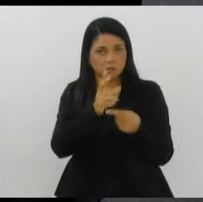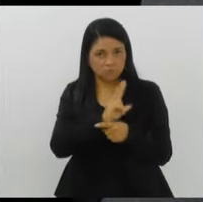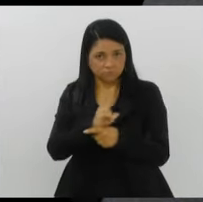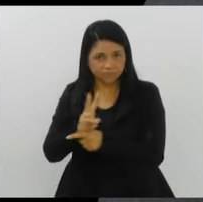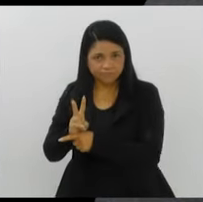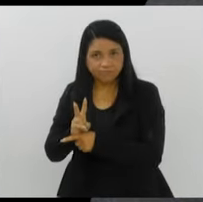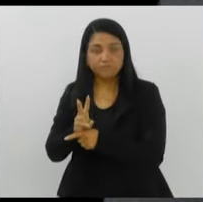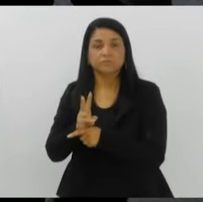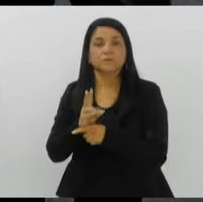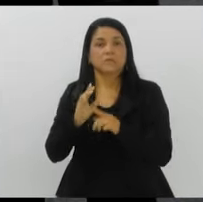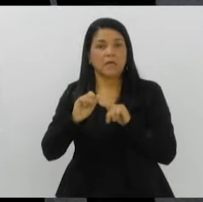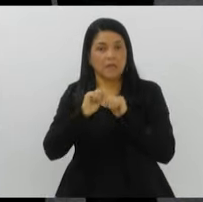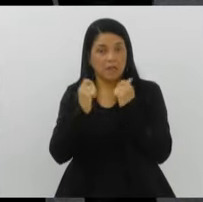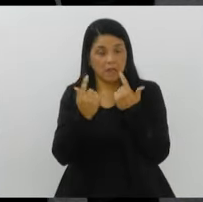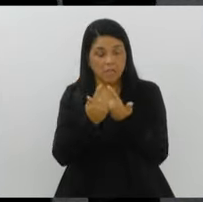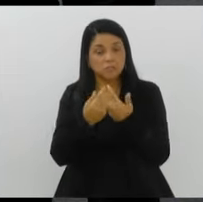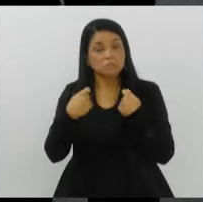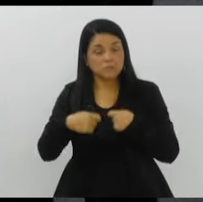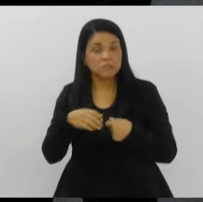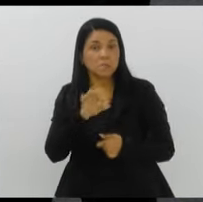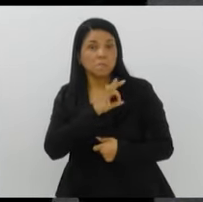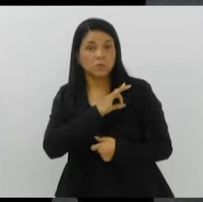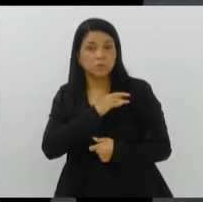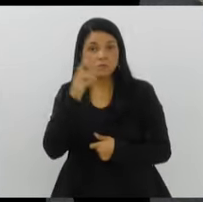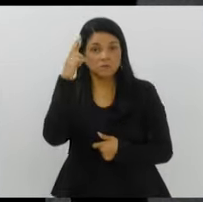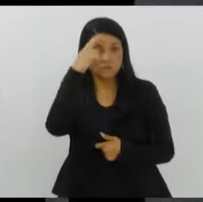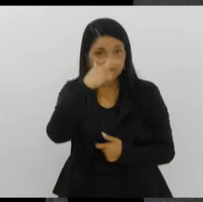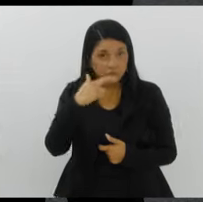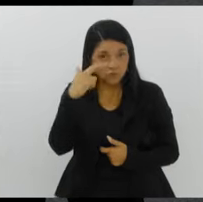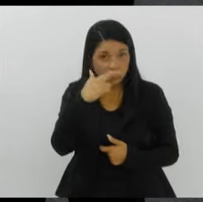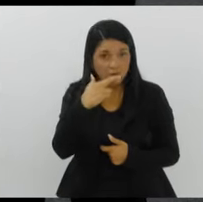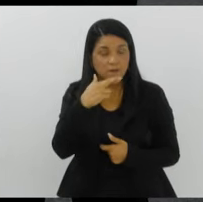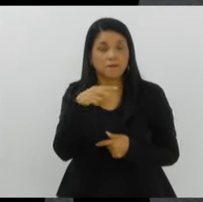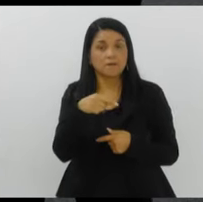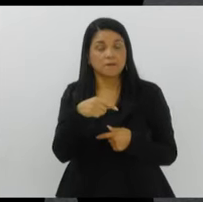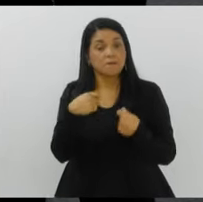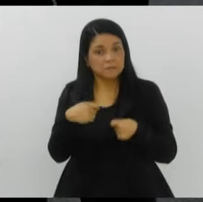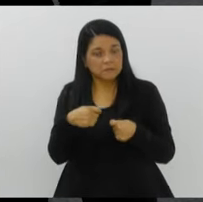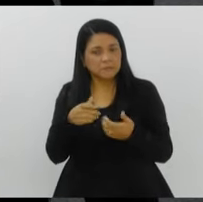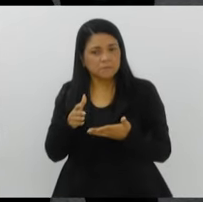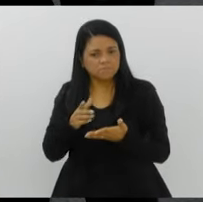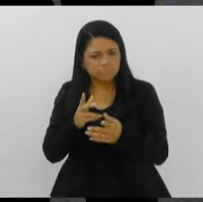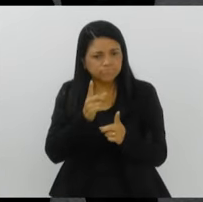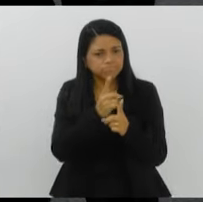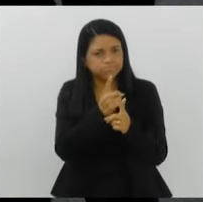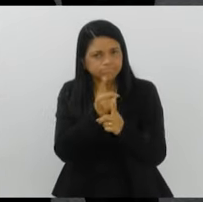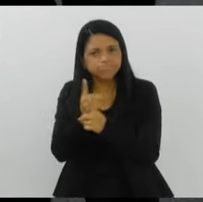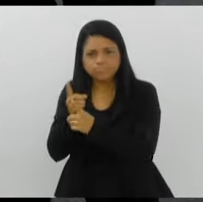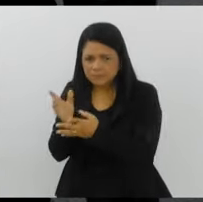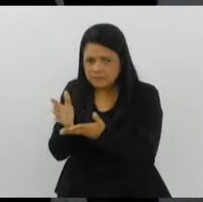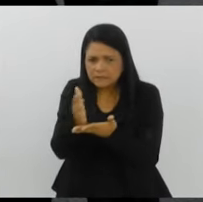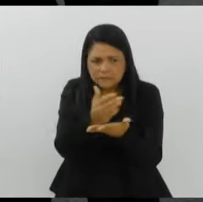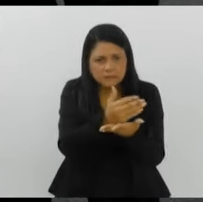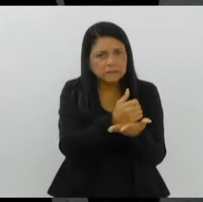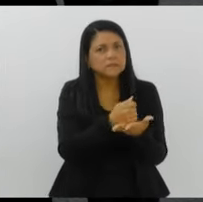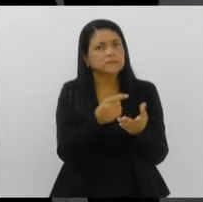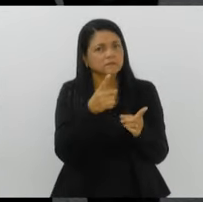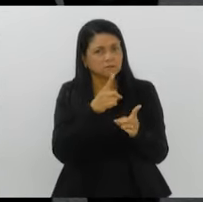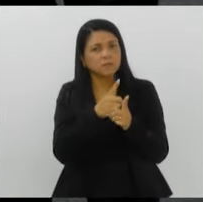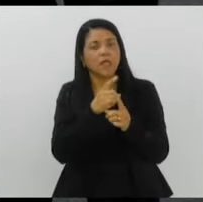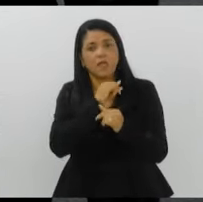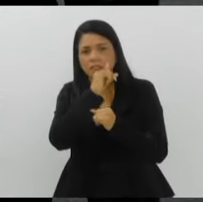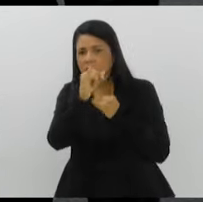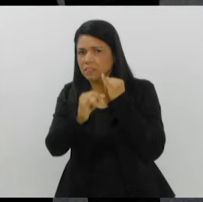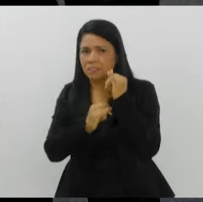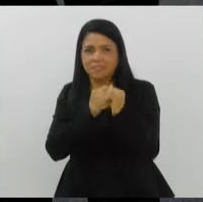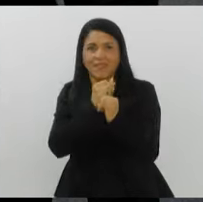Isso tem que ser investigado pela polícia. Hoje em dia, há como rastrear isso. Há como rastrear isso. A internet não